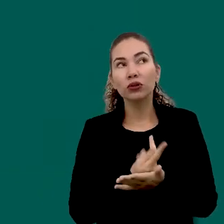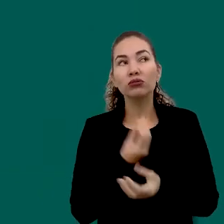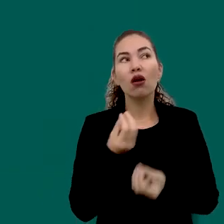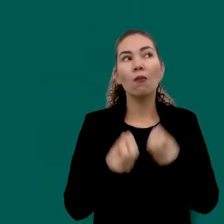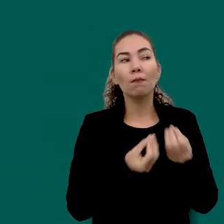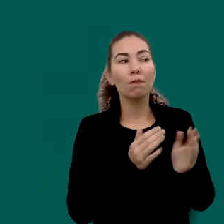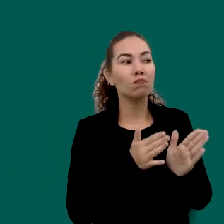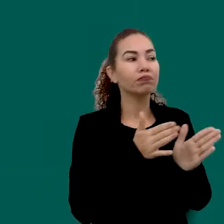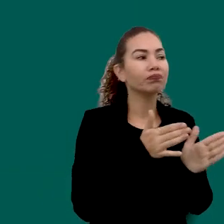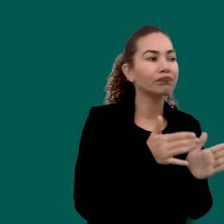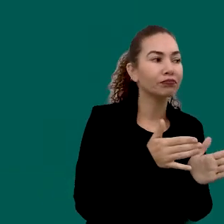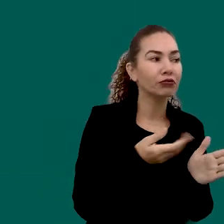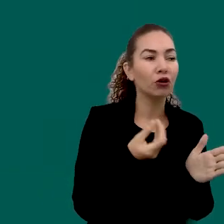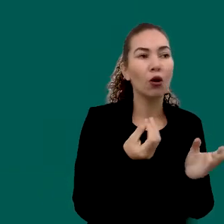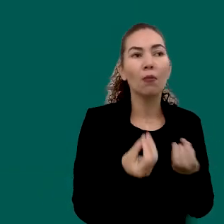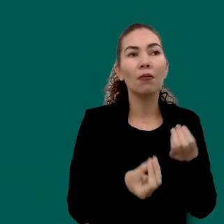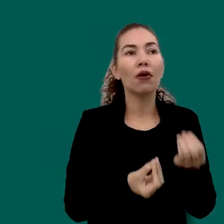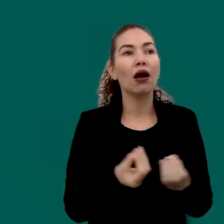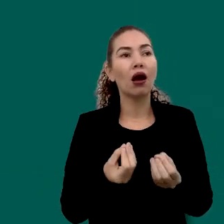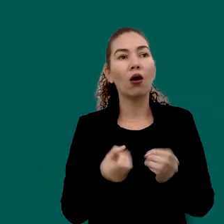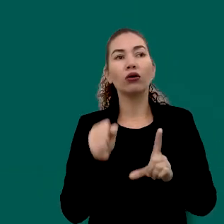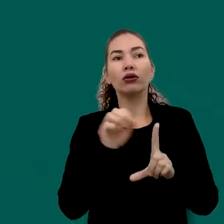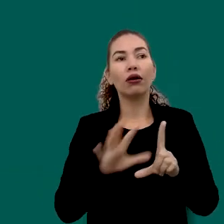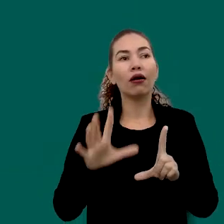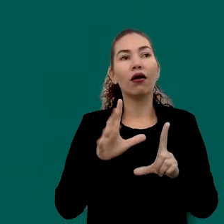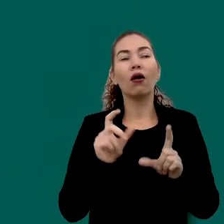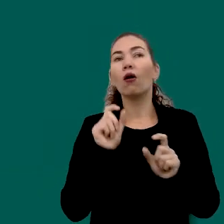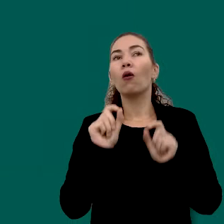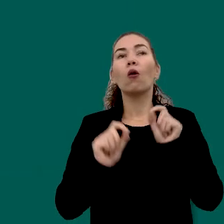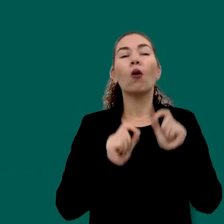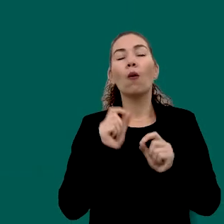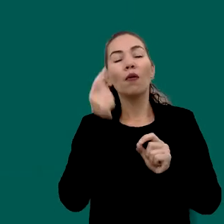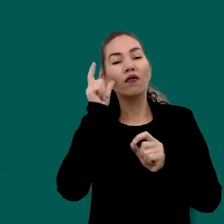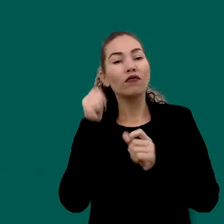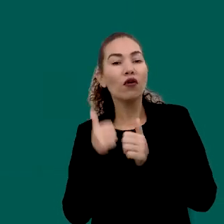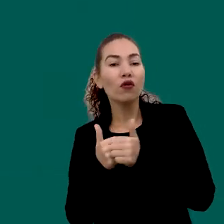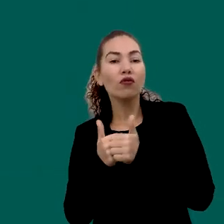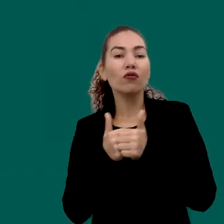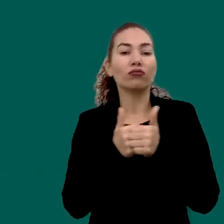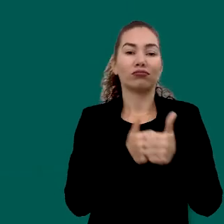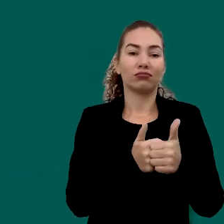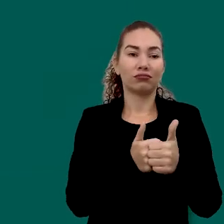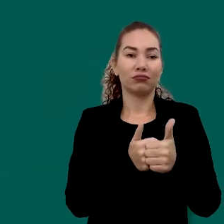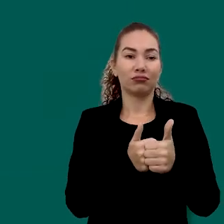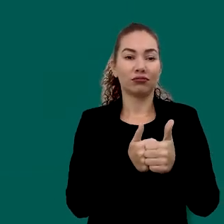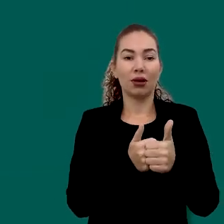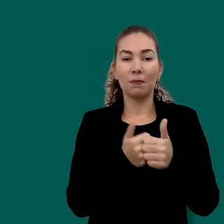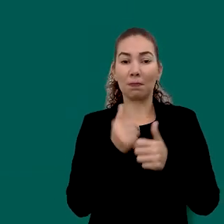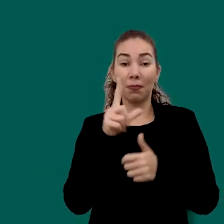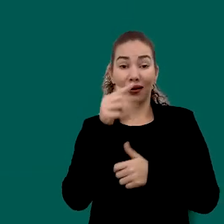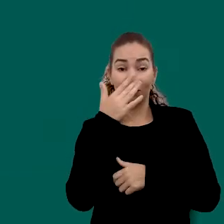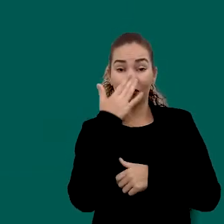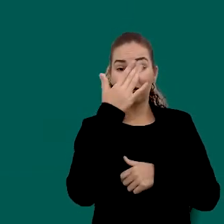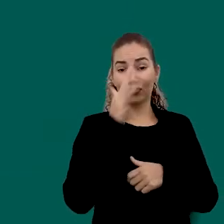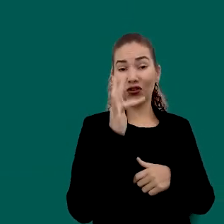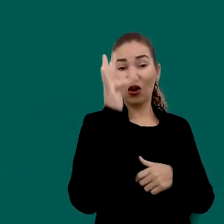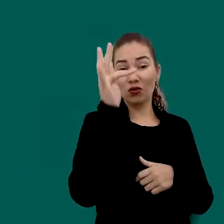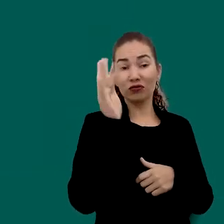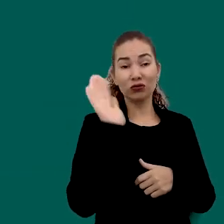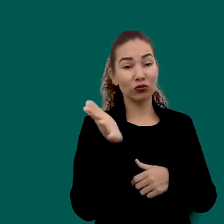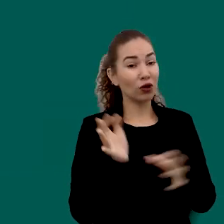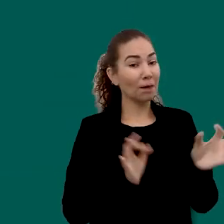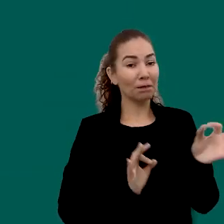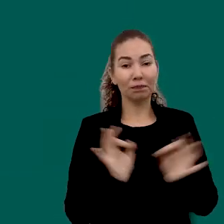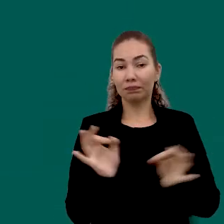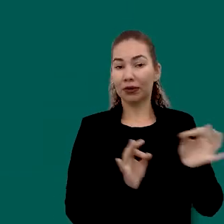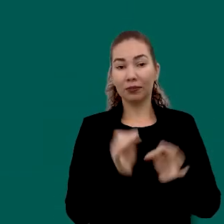para onde essa digitalização está nos levando e como eu vou acompanhar essa onda desde já. Para lá na frente eu estar muito bem preparado